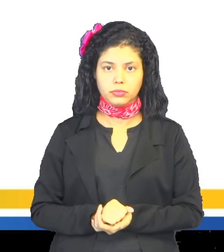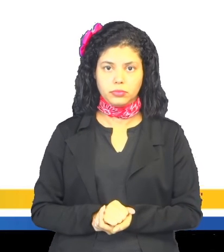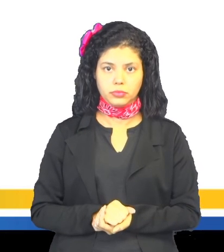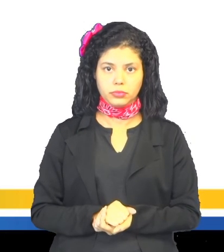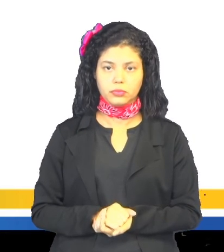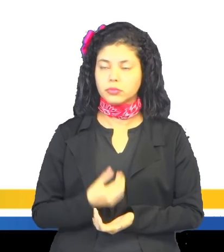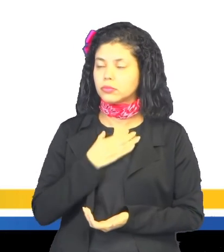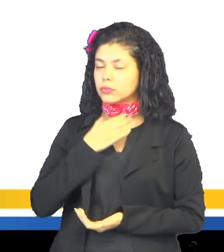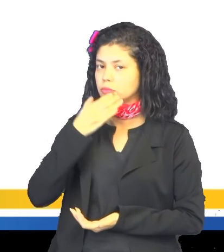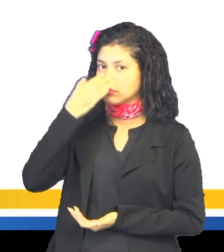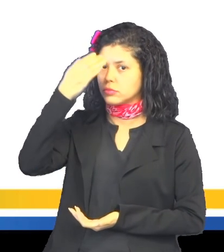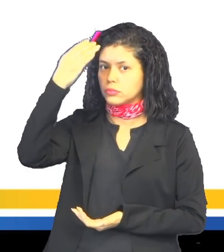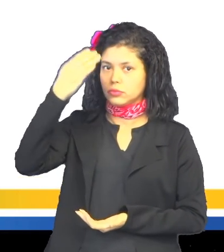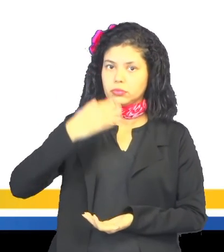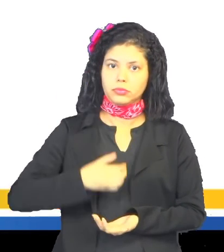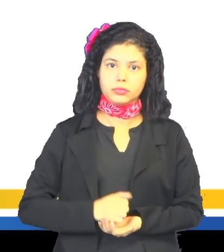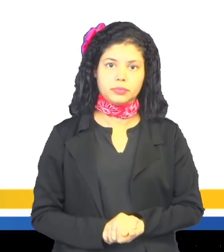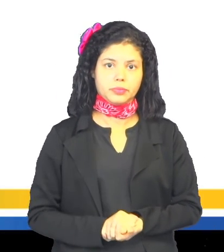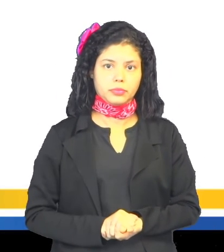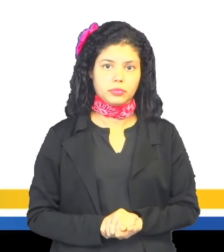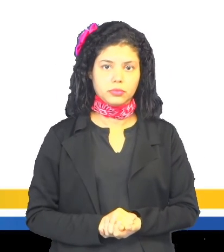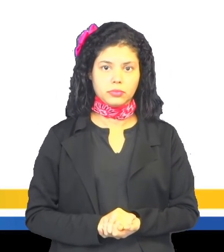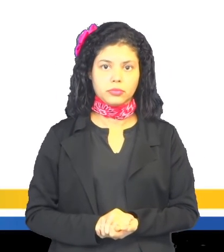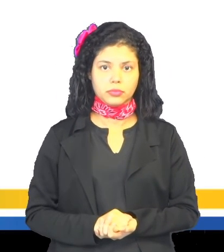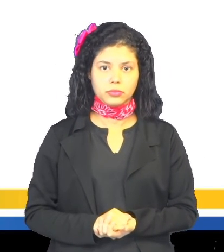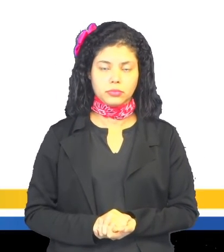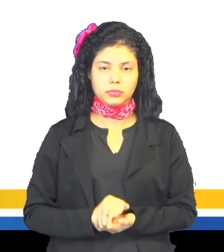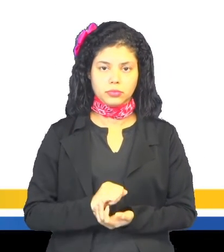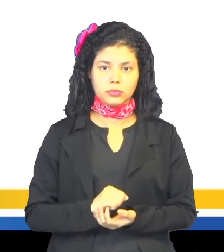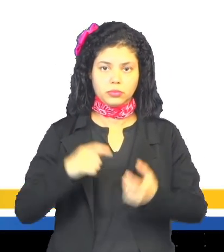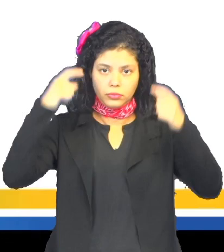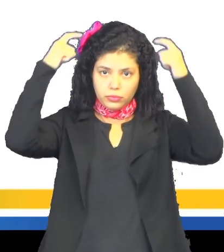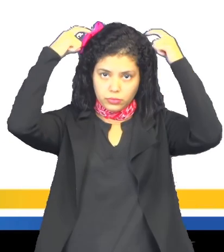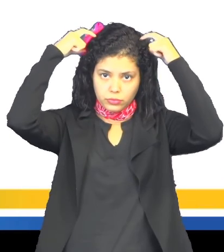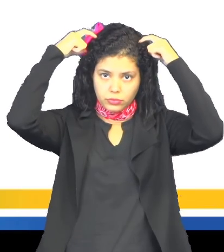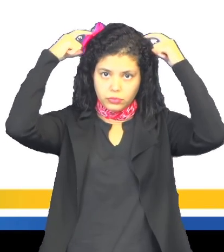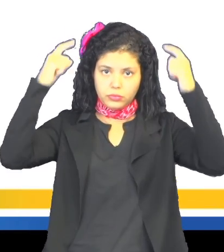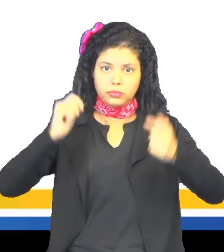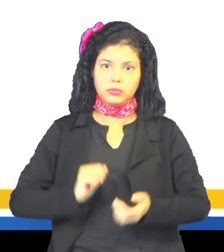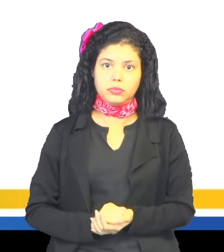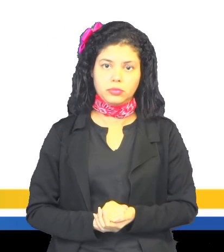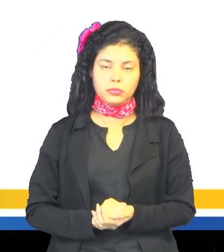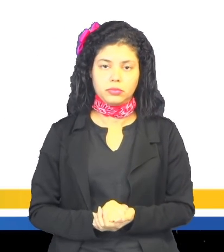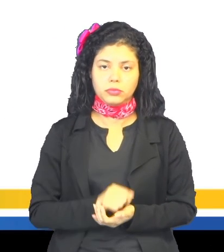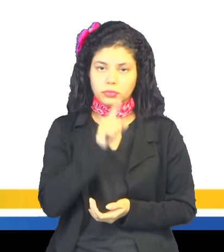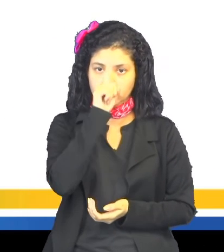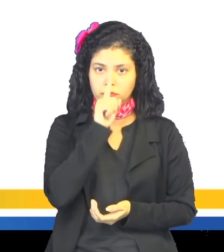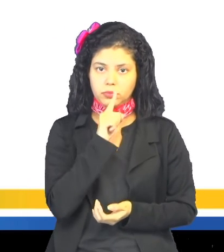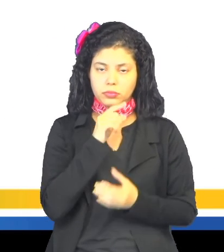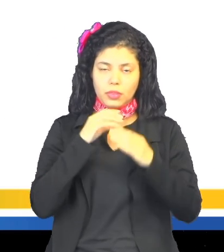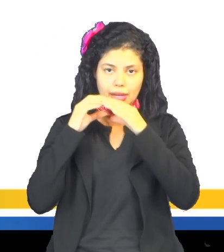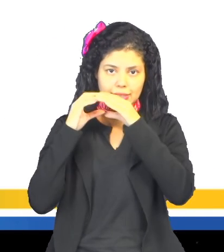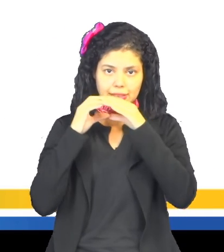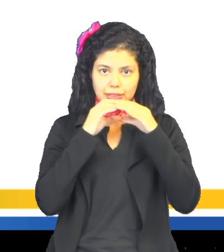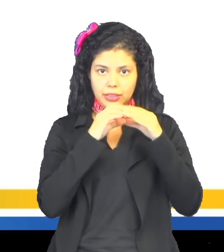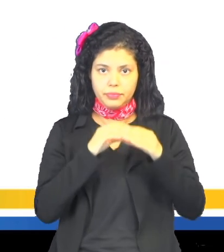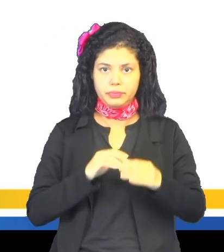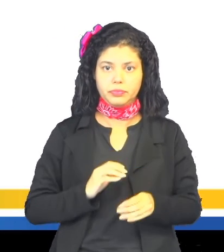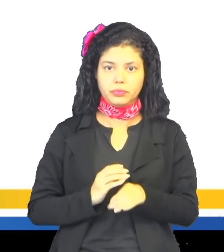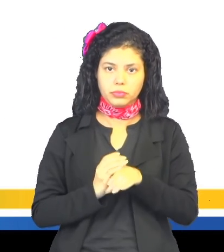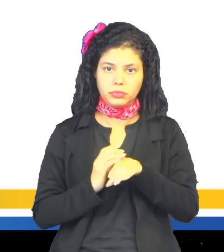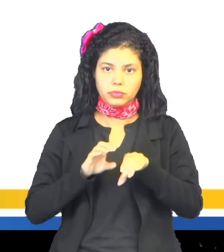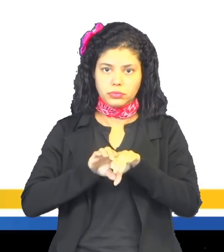leu na rede girafa ele seria coala lá sambinha né melancia cano de